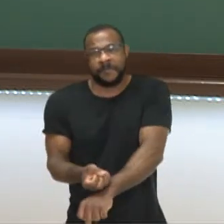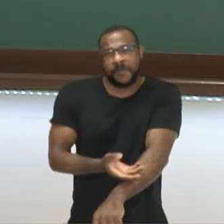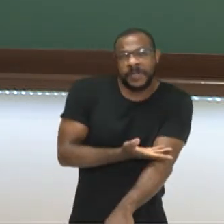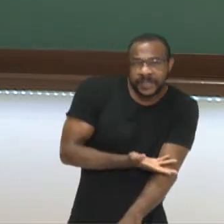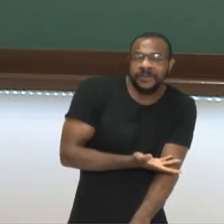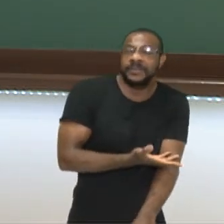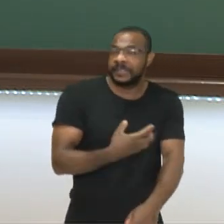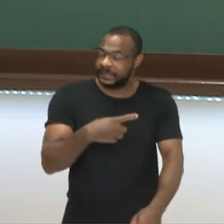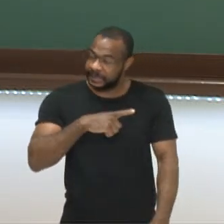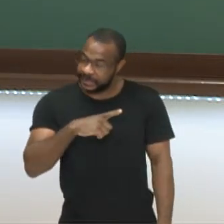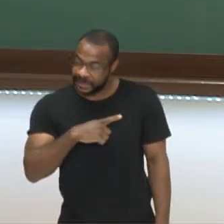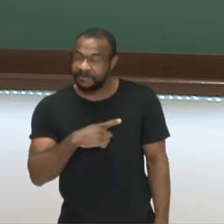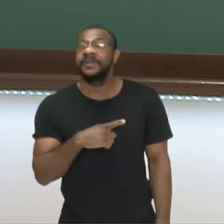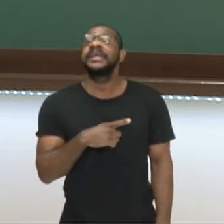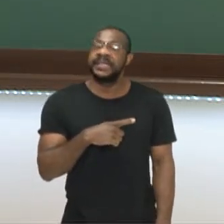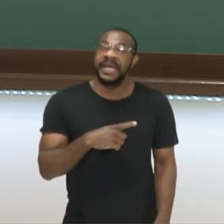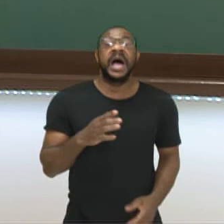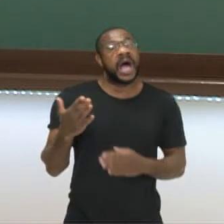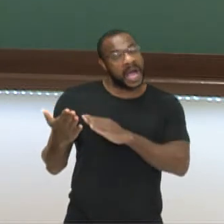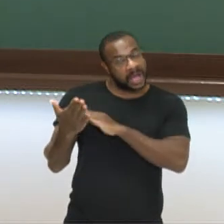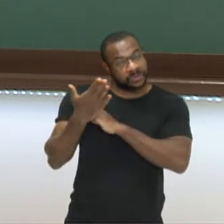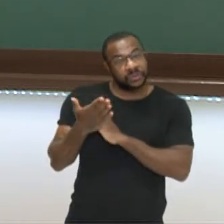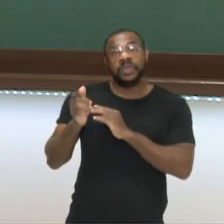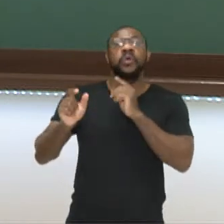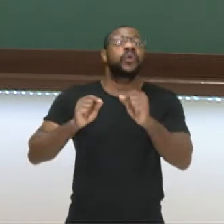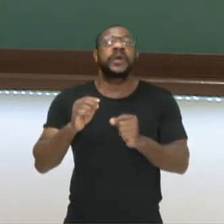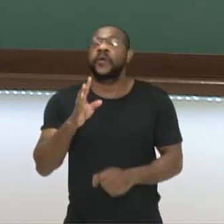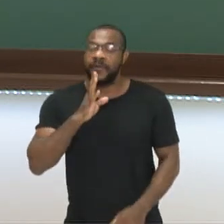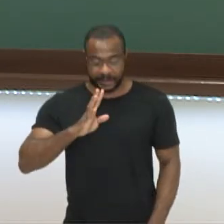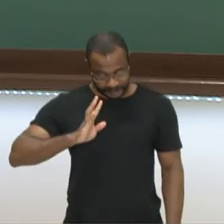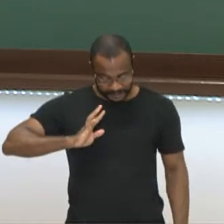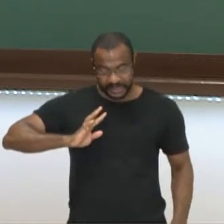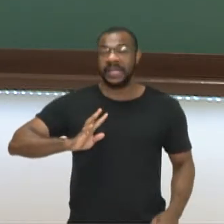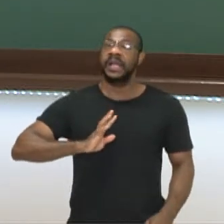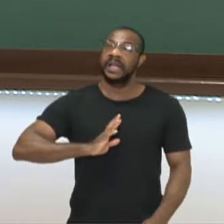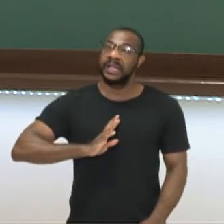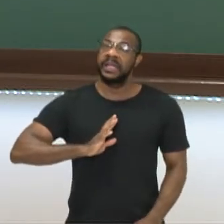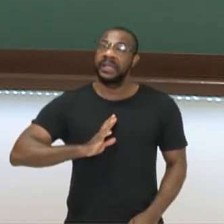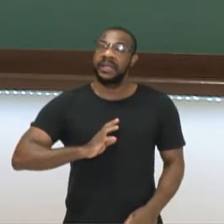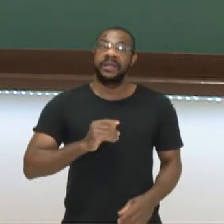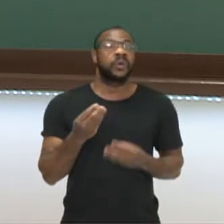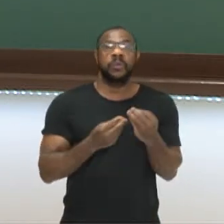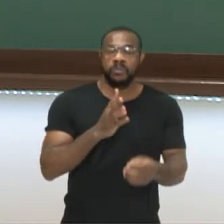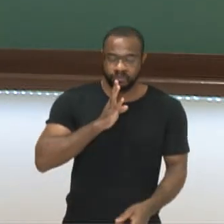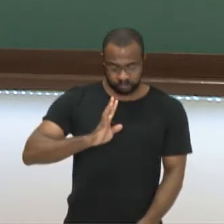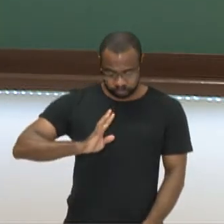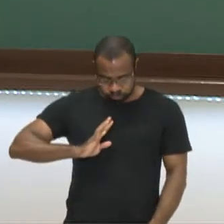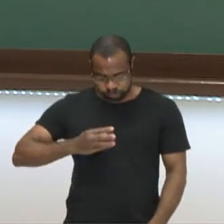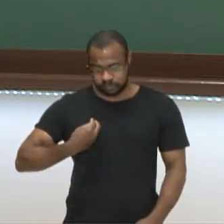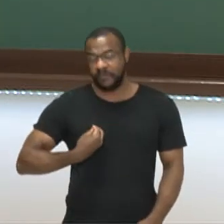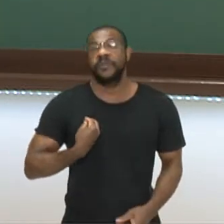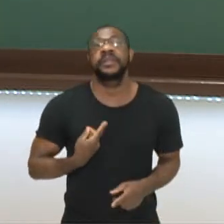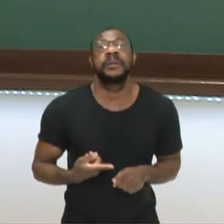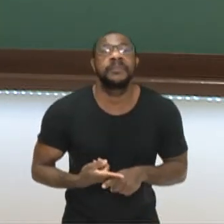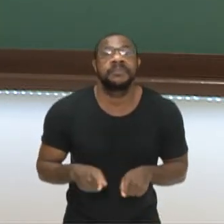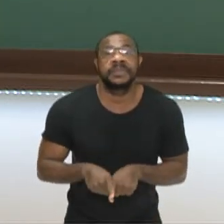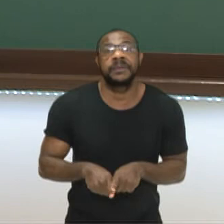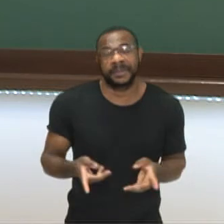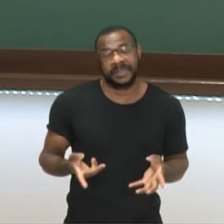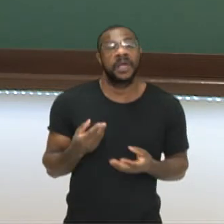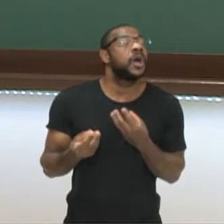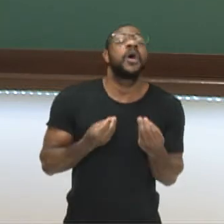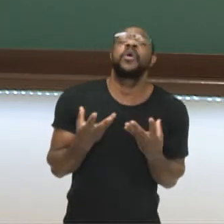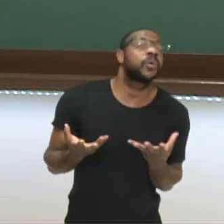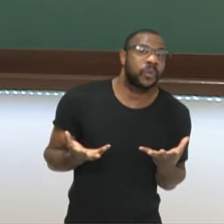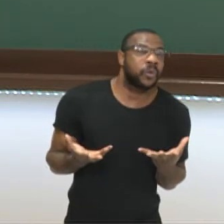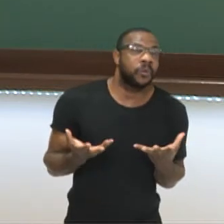sentimentos que temos também nos ajuda a nos conhecermos. Como vamos nos comportar diante dessas situações que